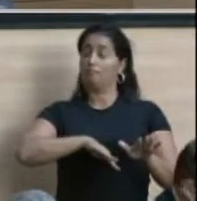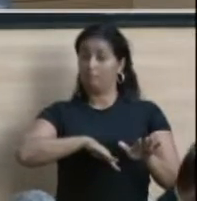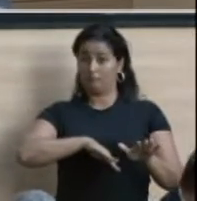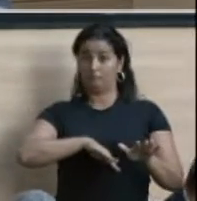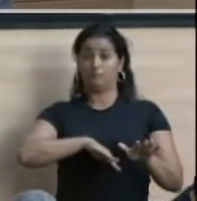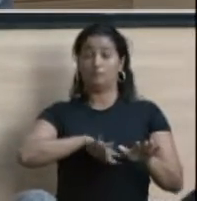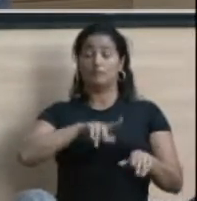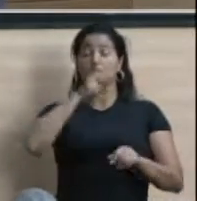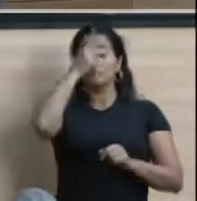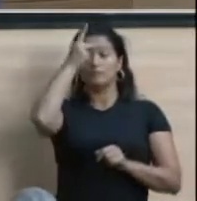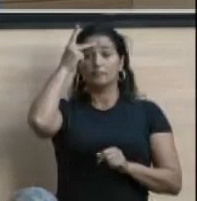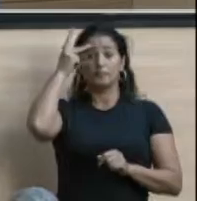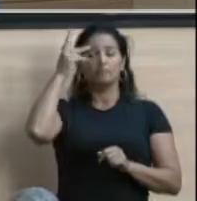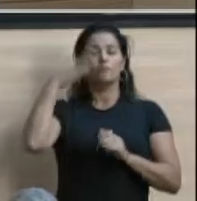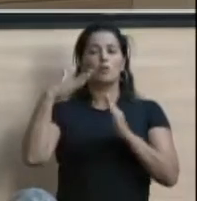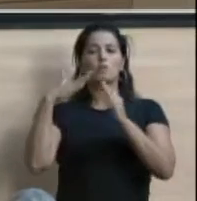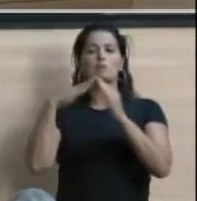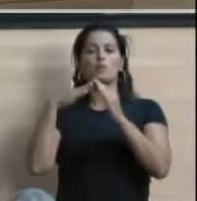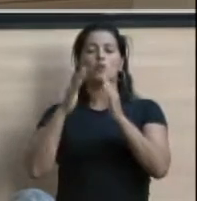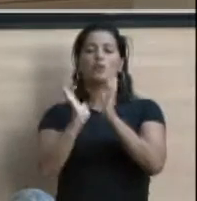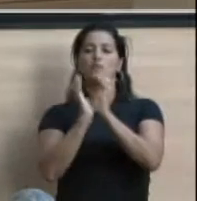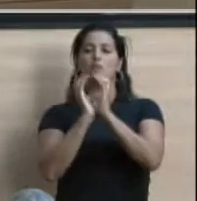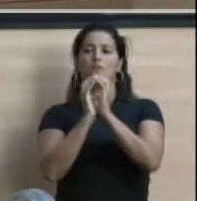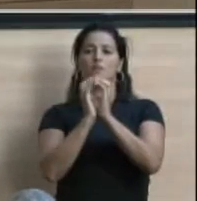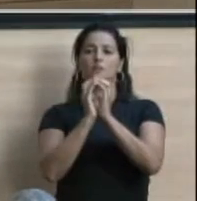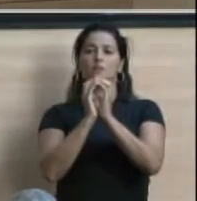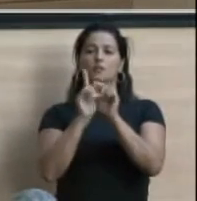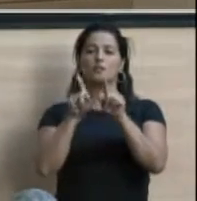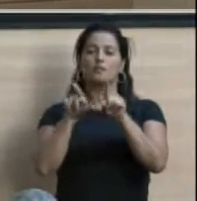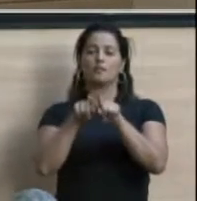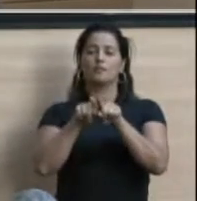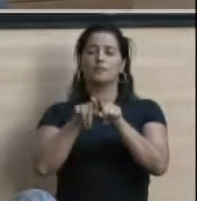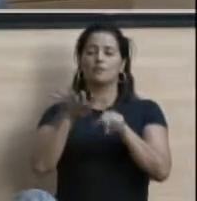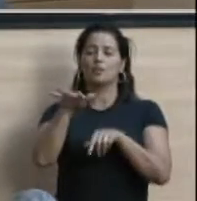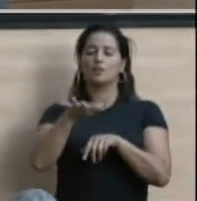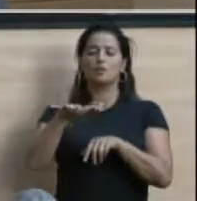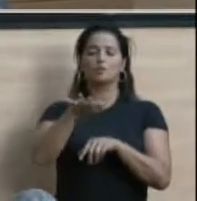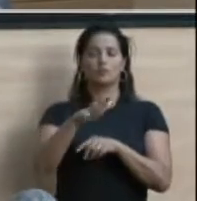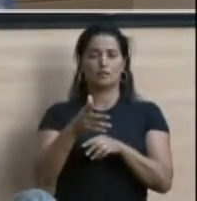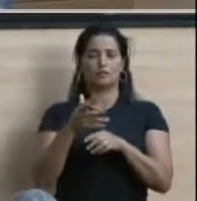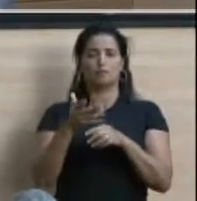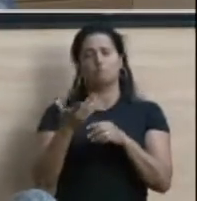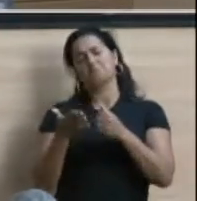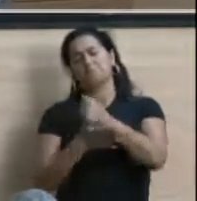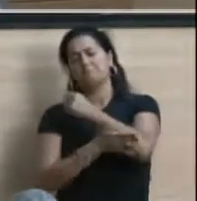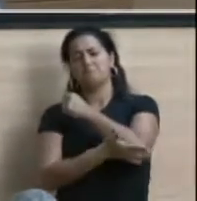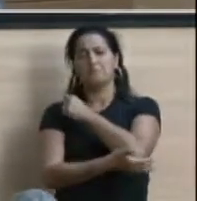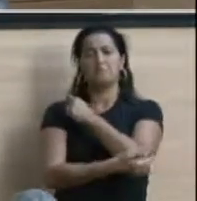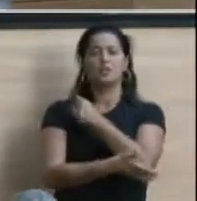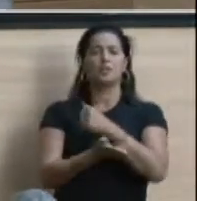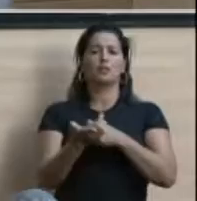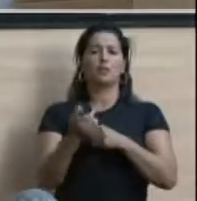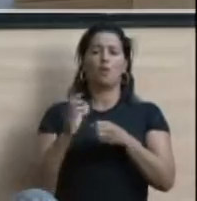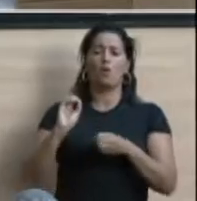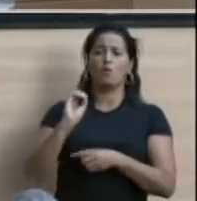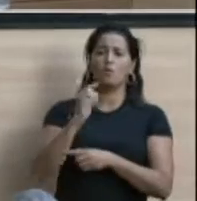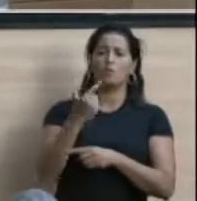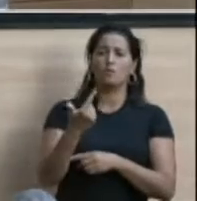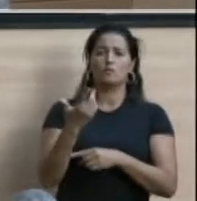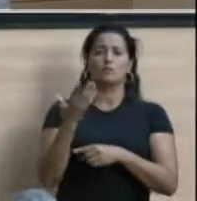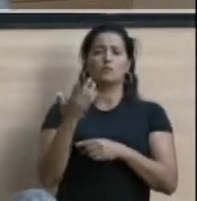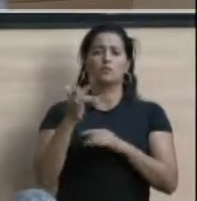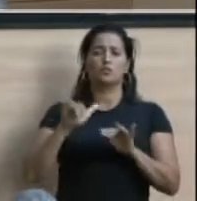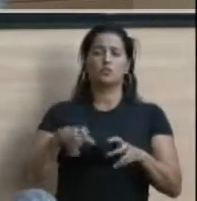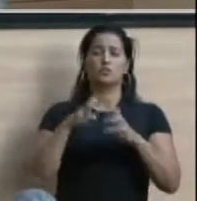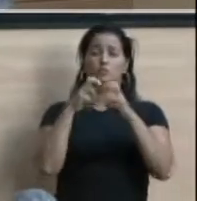as pessoas que mora em recife mas sim as pessoas da região metropolitana há aqui muita gente do cabo muita gente de olinda muita gente de